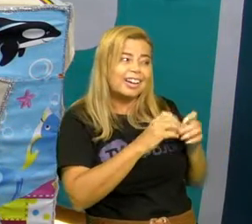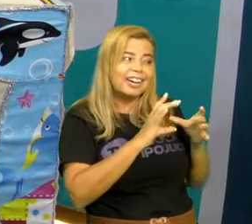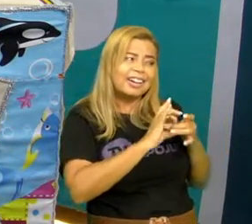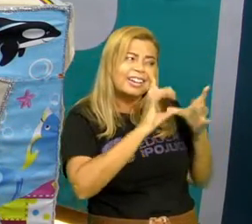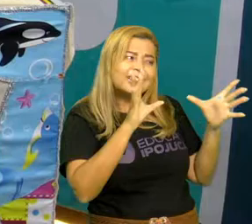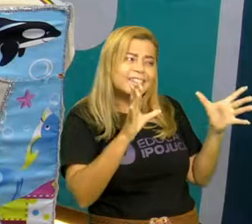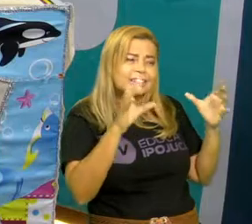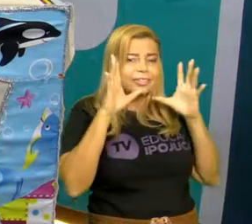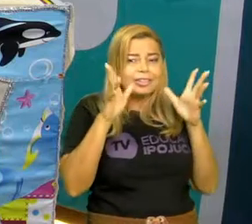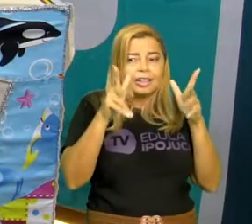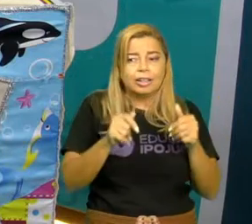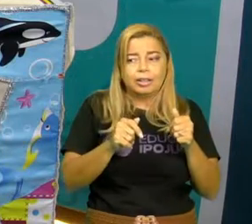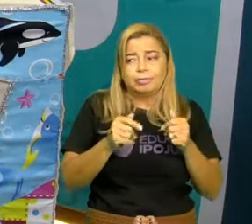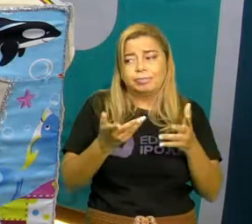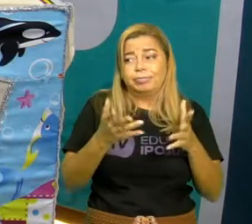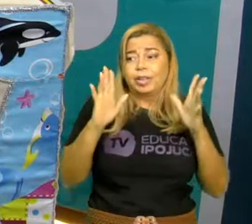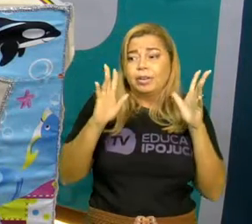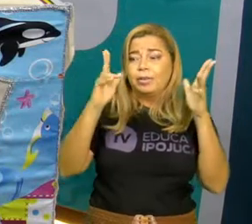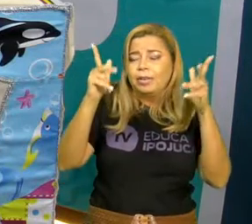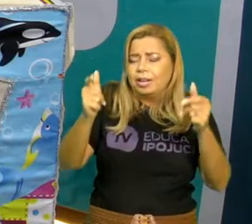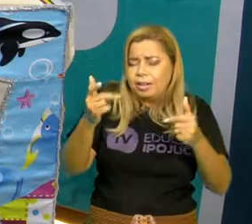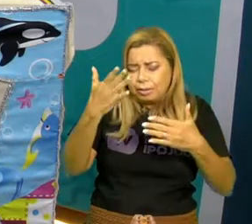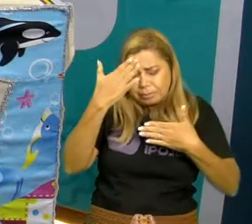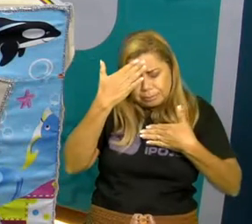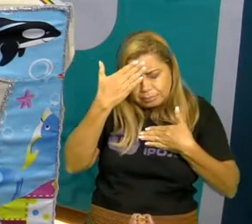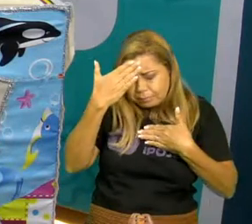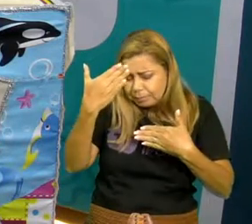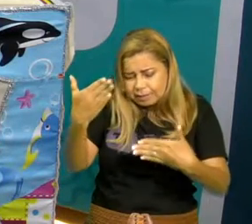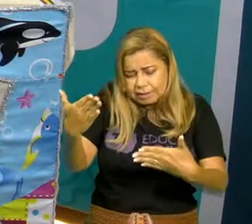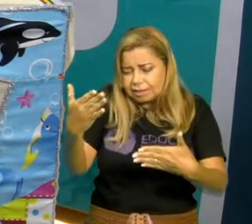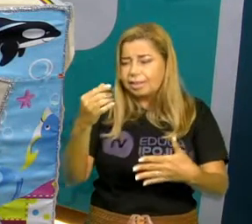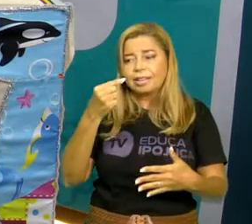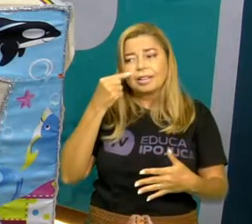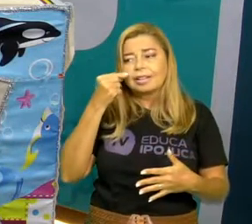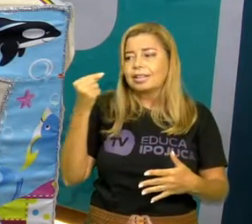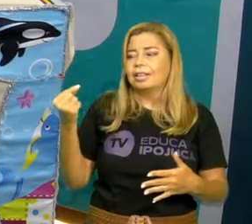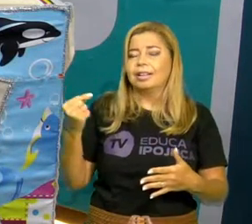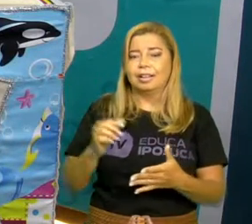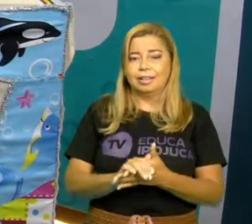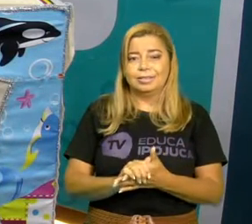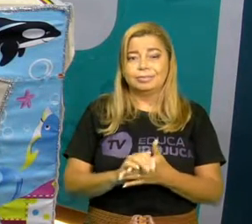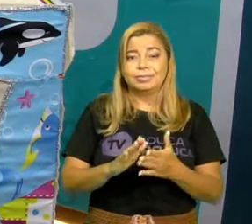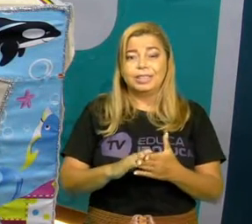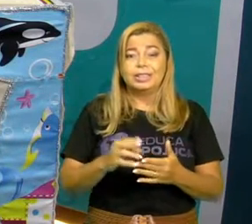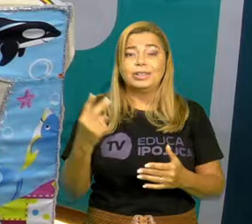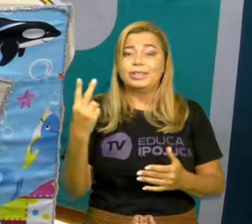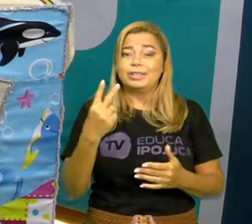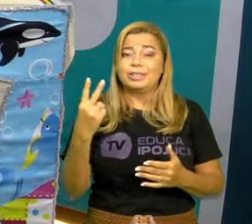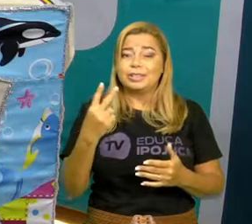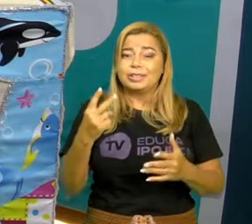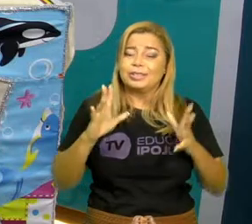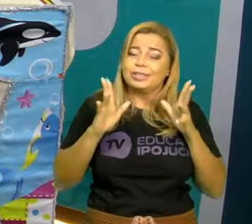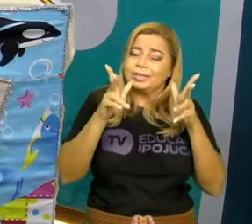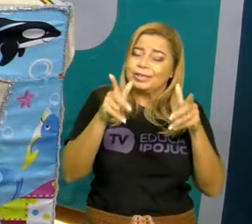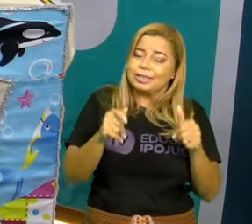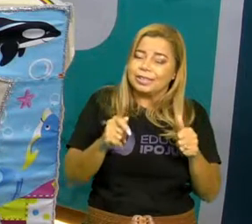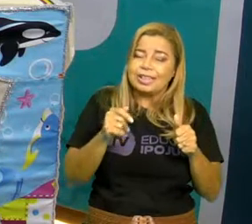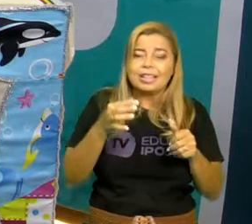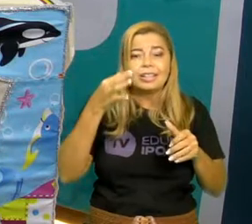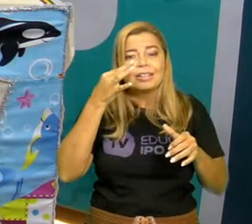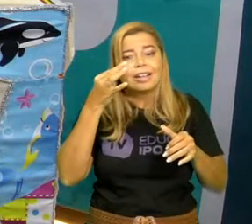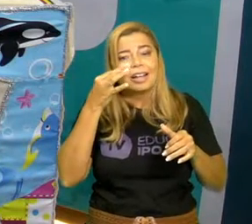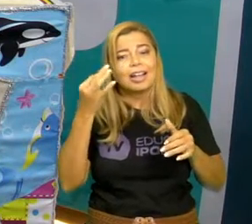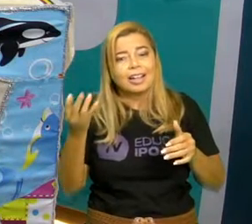muito agradecido ao rato, gente, muito agradecido ao rato. E os dois saíram dali